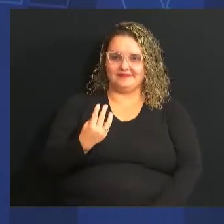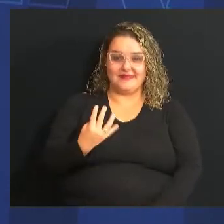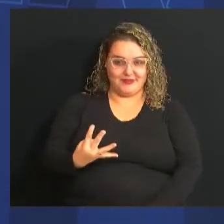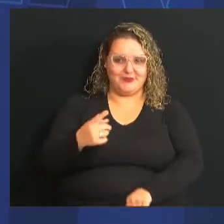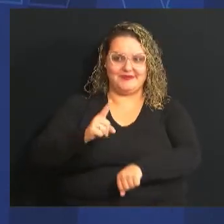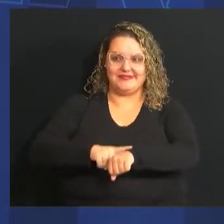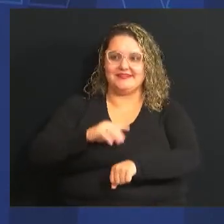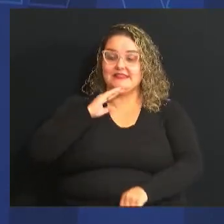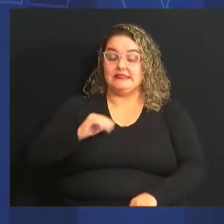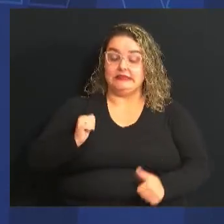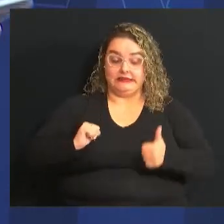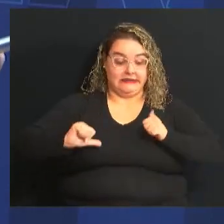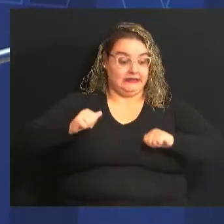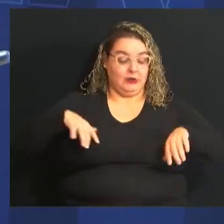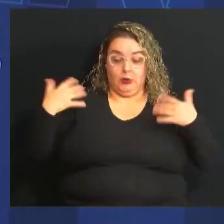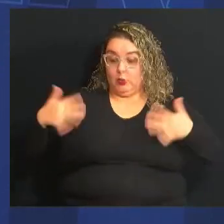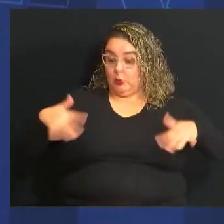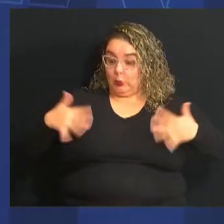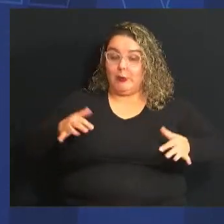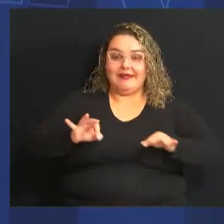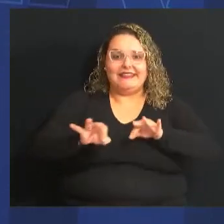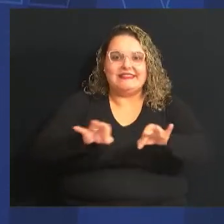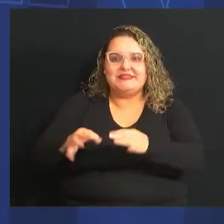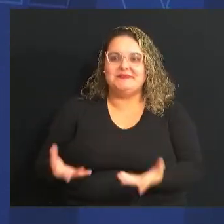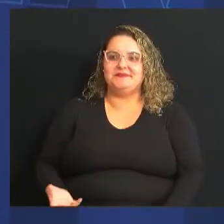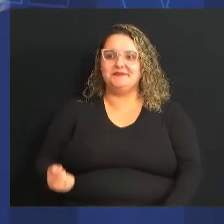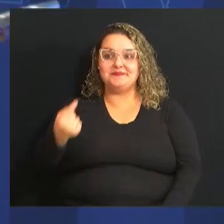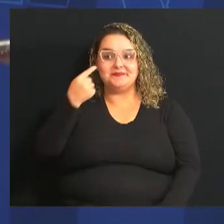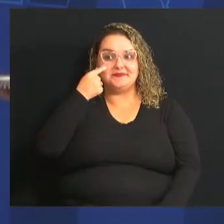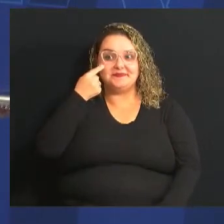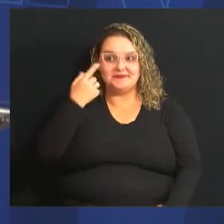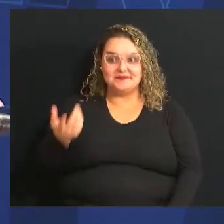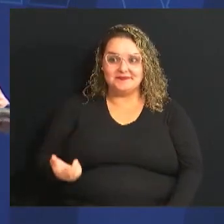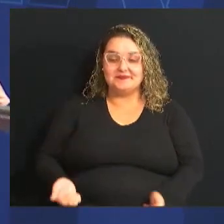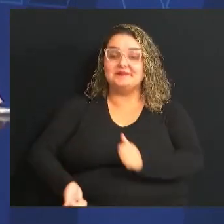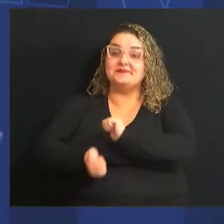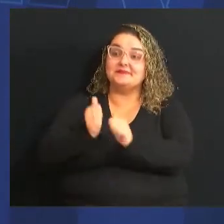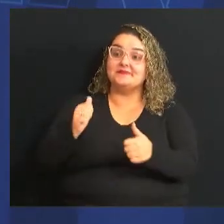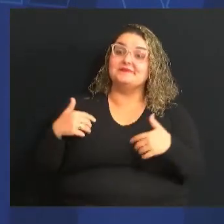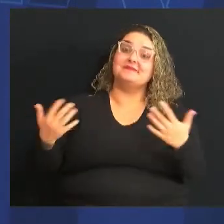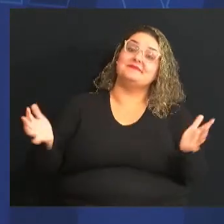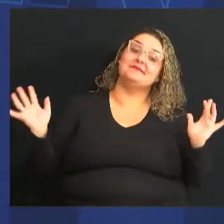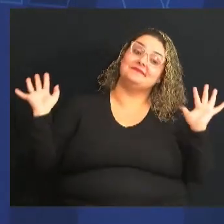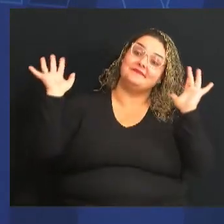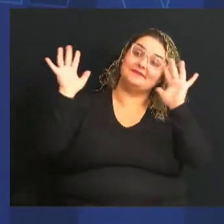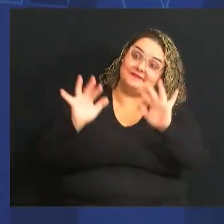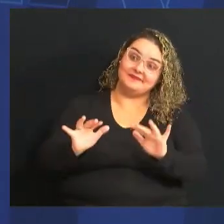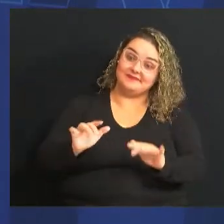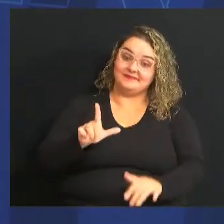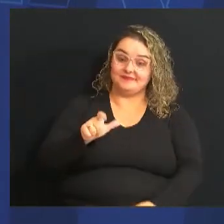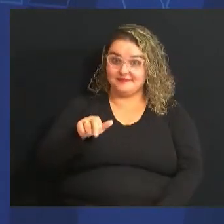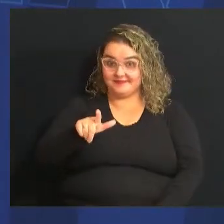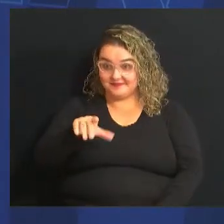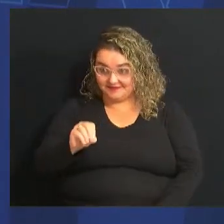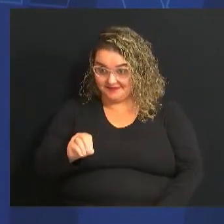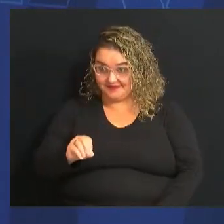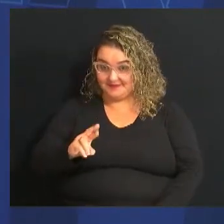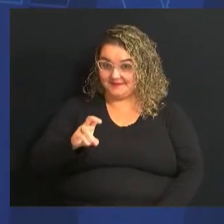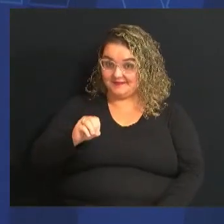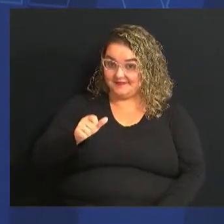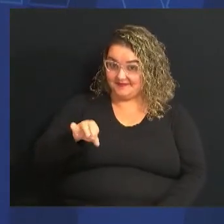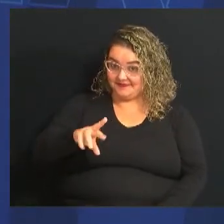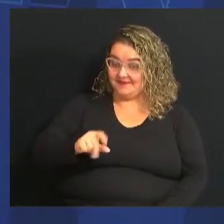Na edição de hoje, você vai ver ainda que os casos de Covid-19 não param de subir. Especialistas acreditam